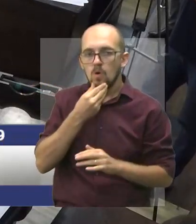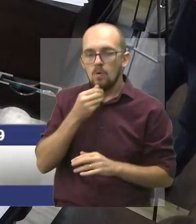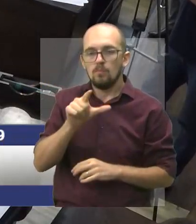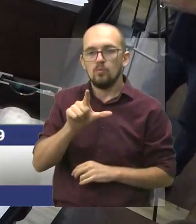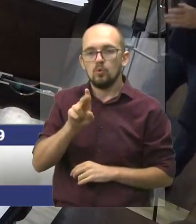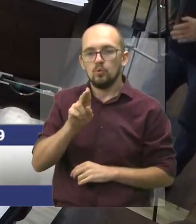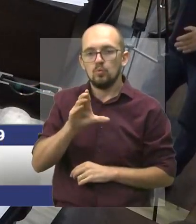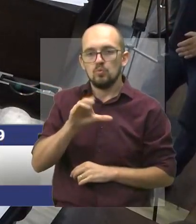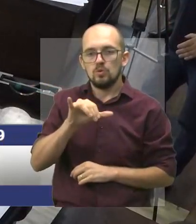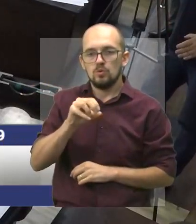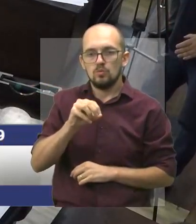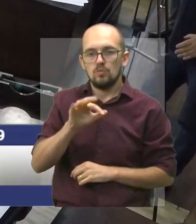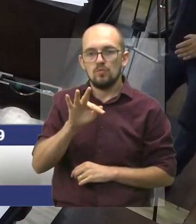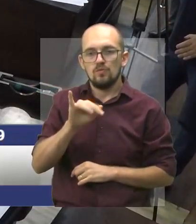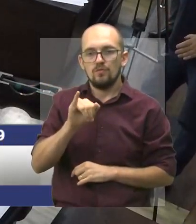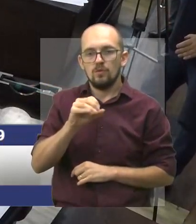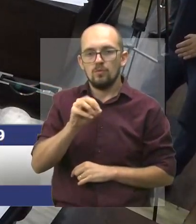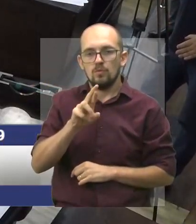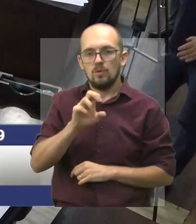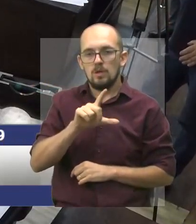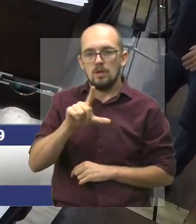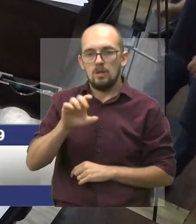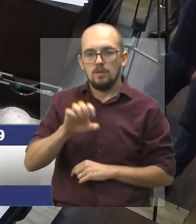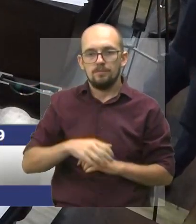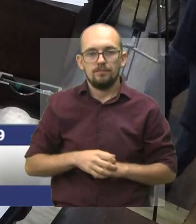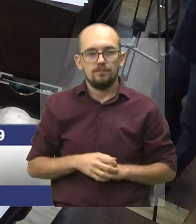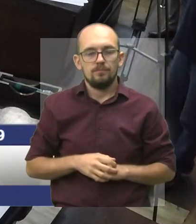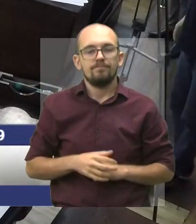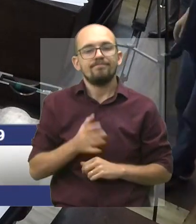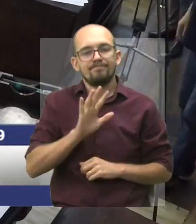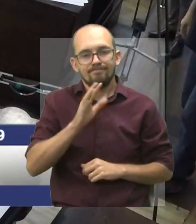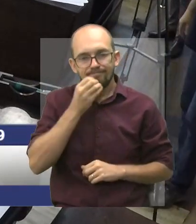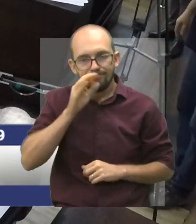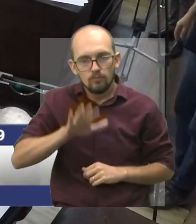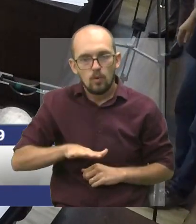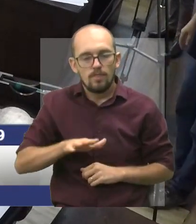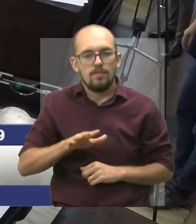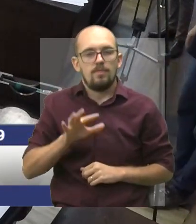José Fiorelli. Boa tarde, Wagner.